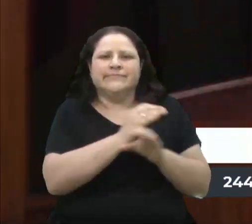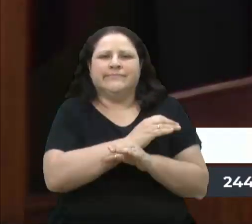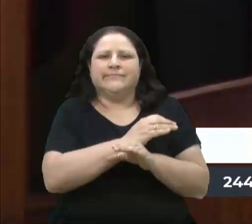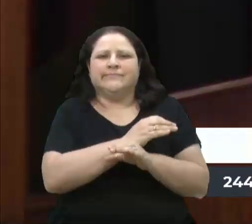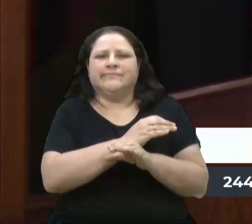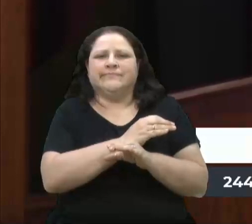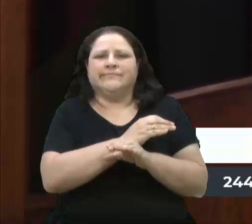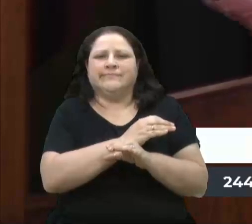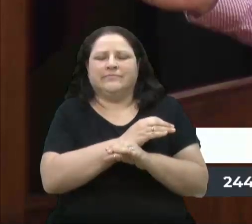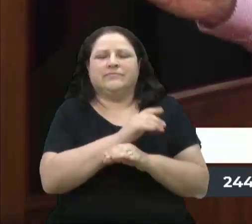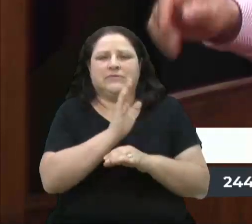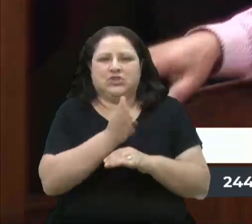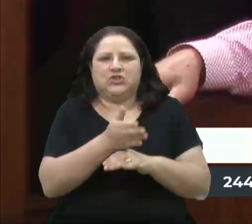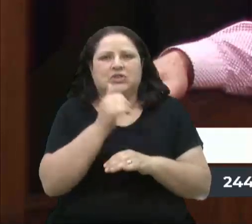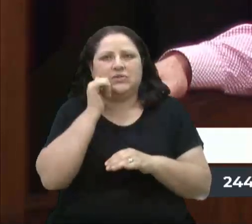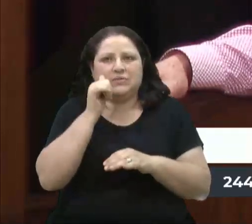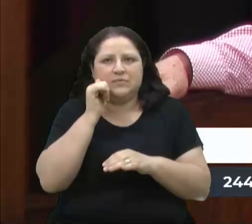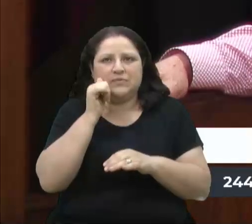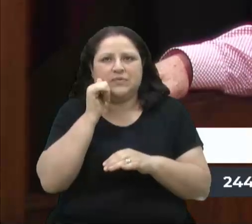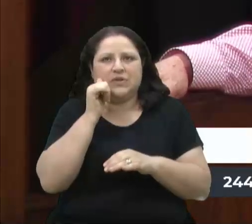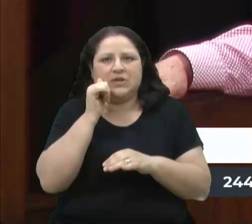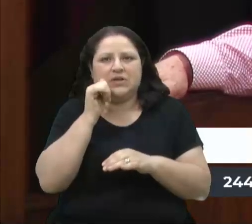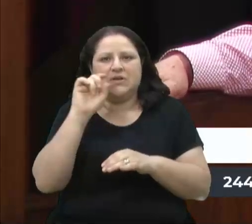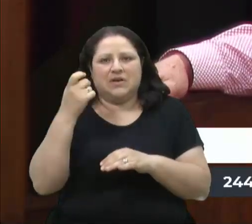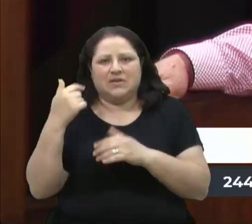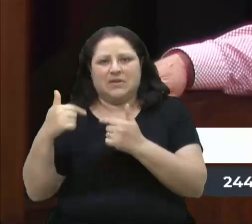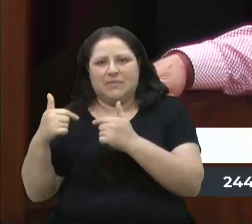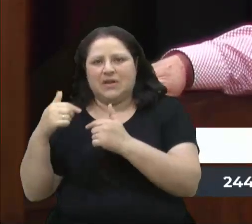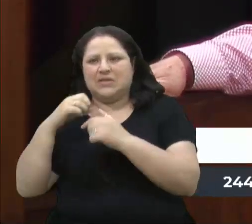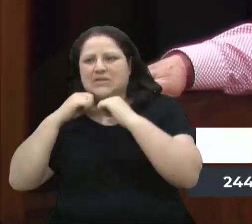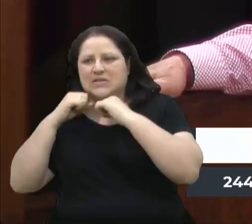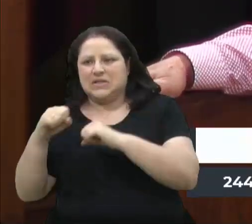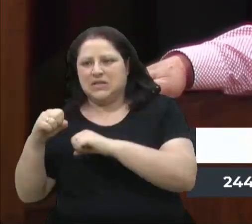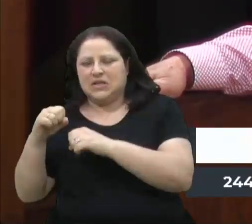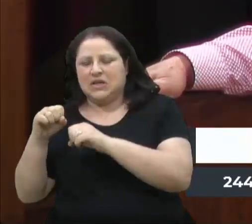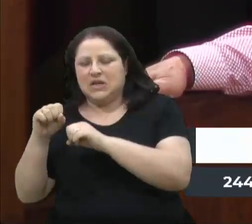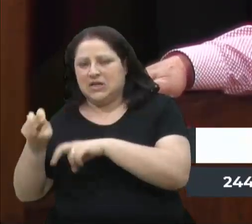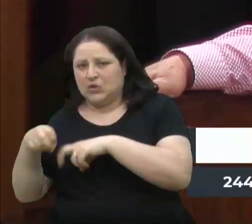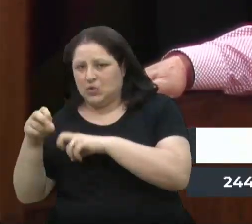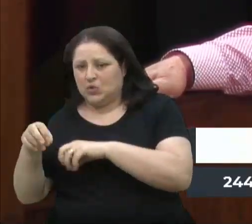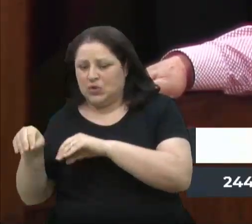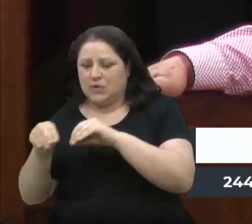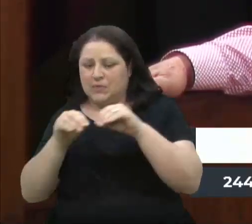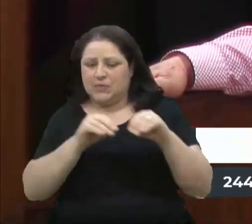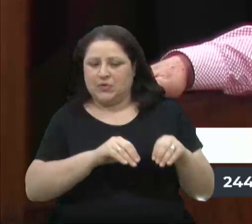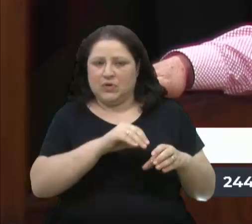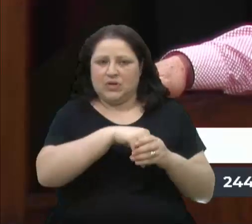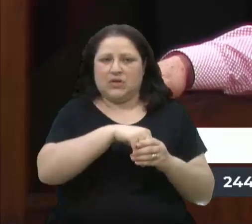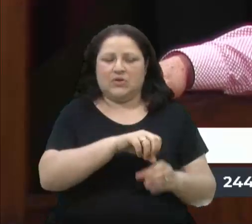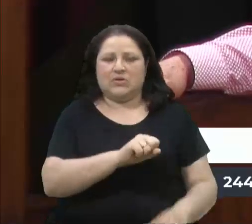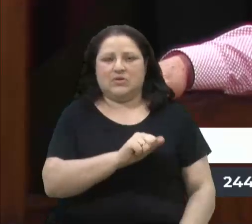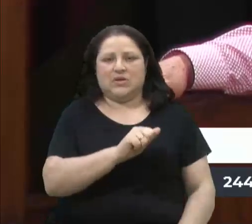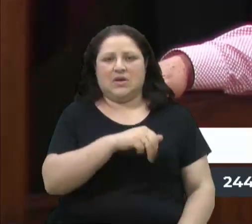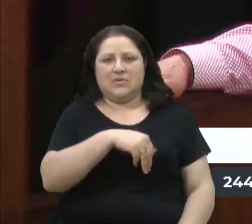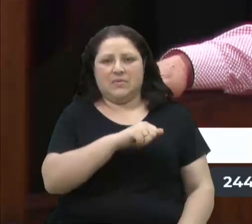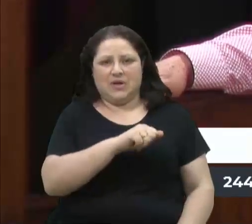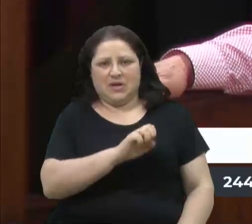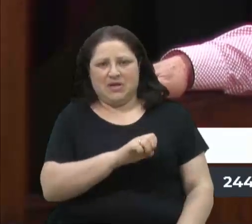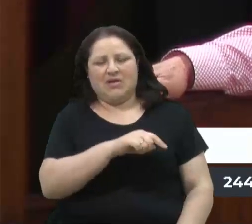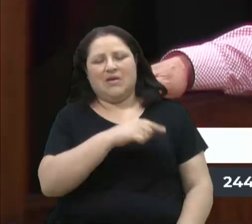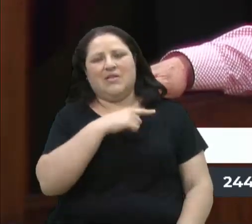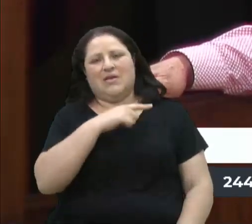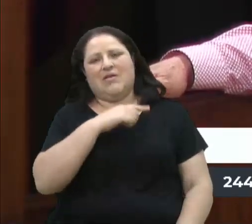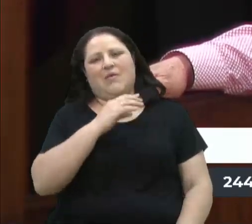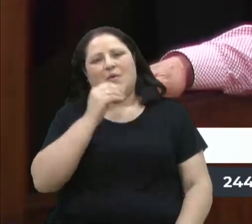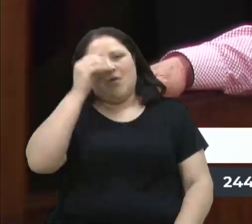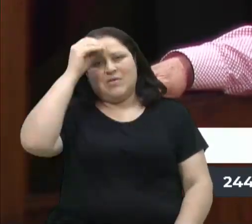trabalho, que migrou da agricultura para o SAMAI pelo conhecimento, que permite esse levantamento geográfico da nossa